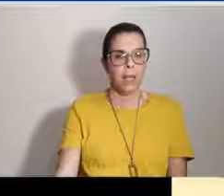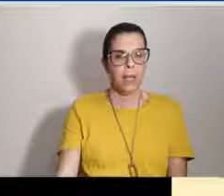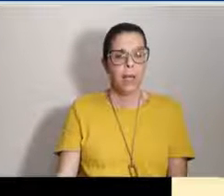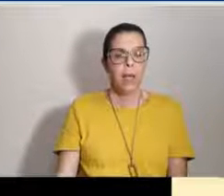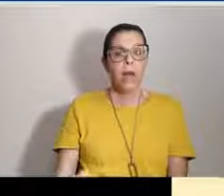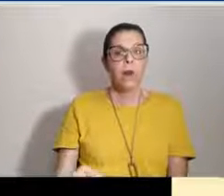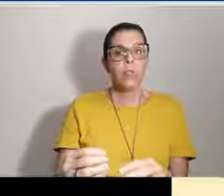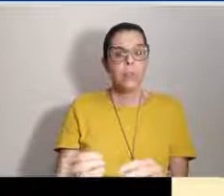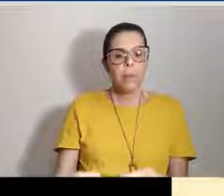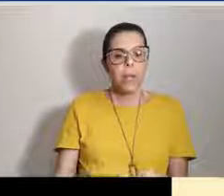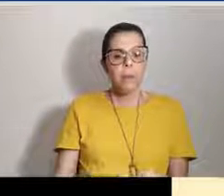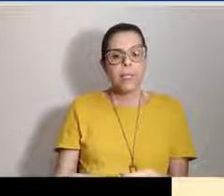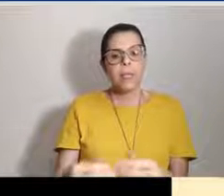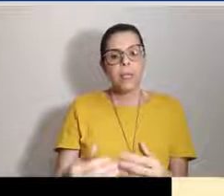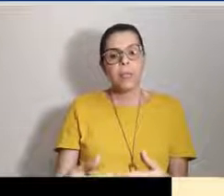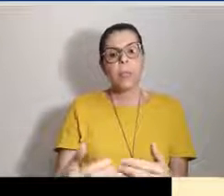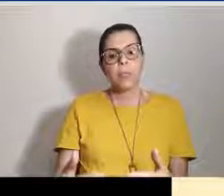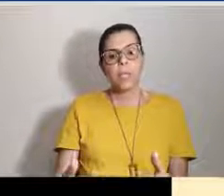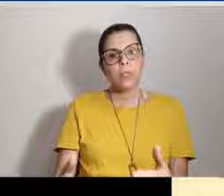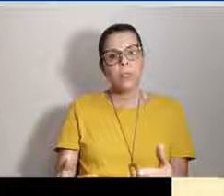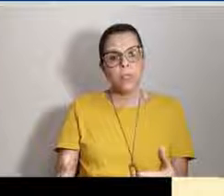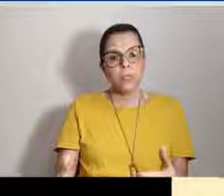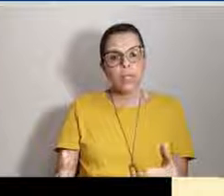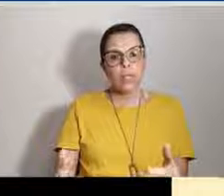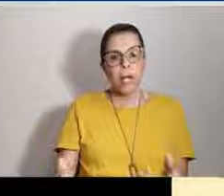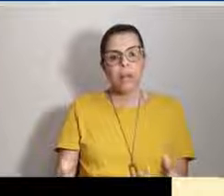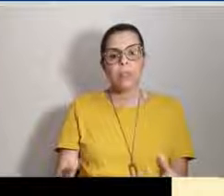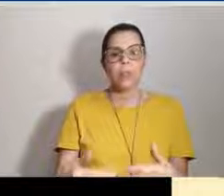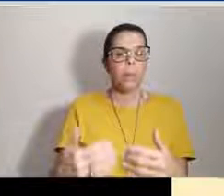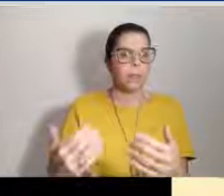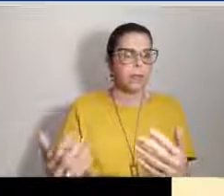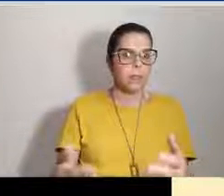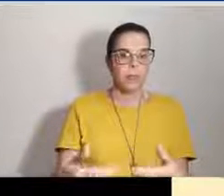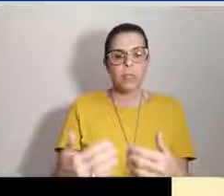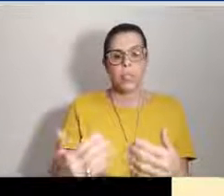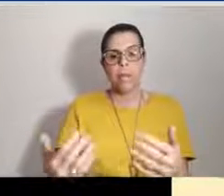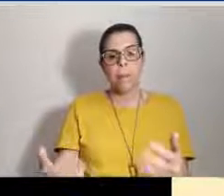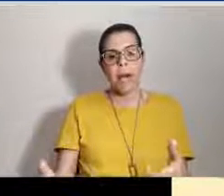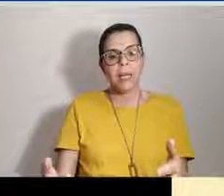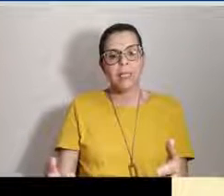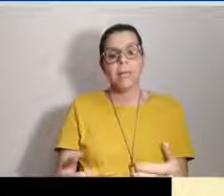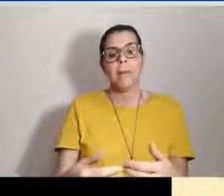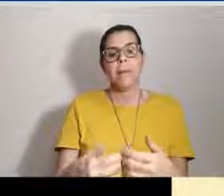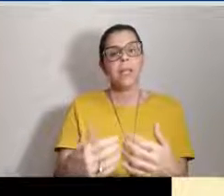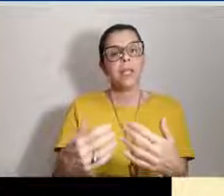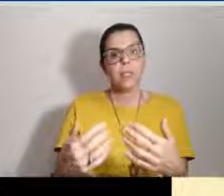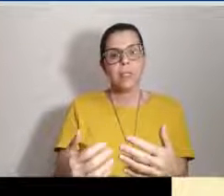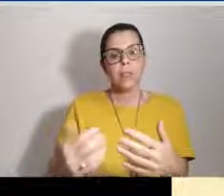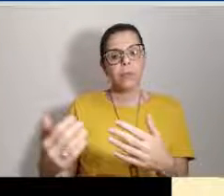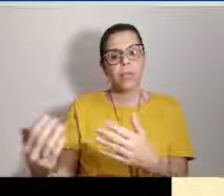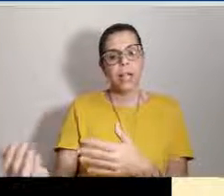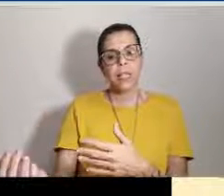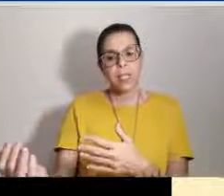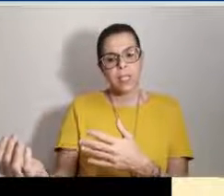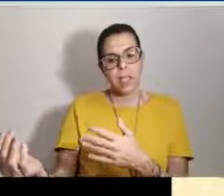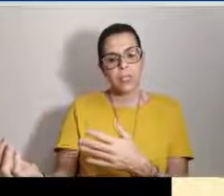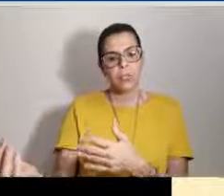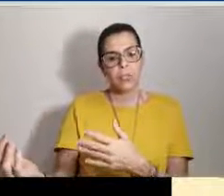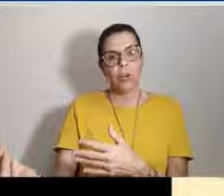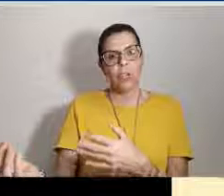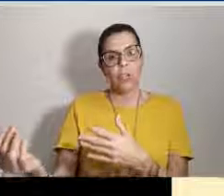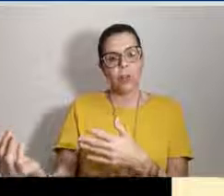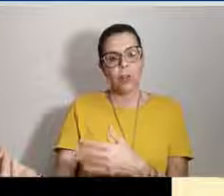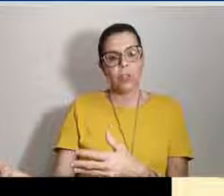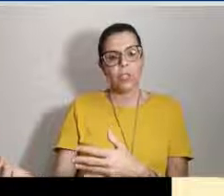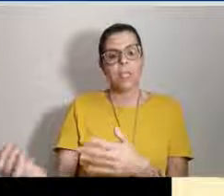aulas online. Os memes, eles têm o poder de suscitar diálogos, compreensões, debates que transitam desde as